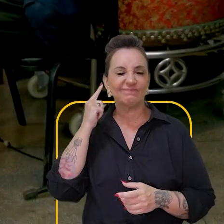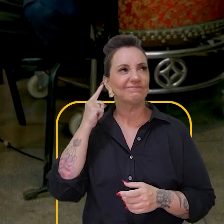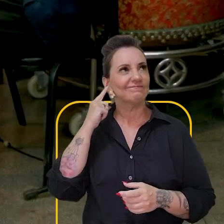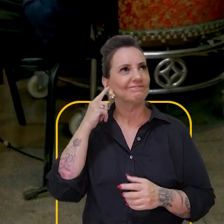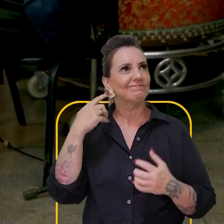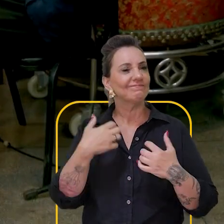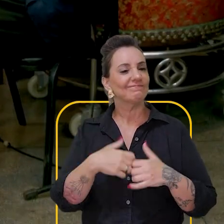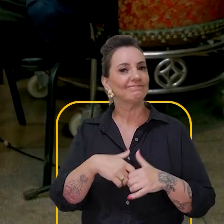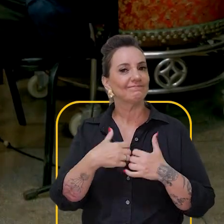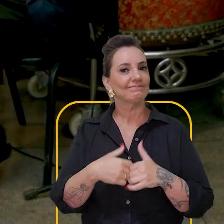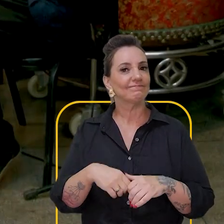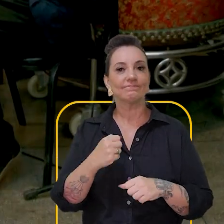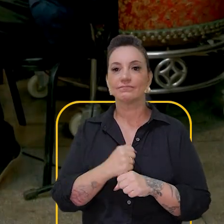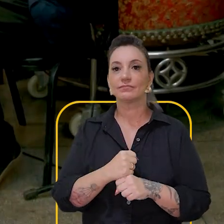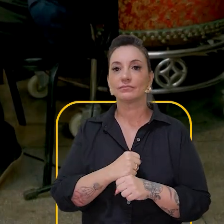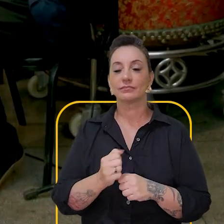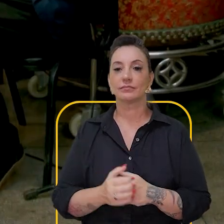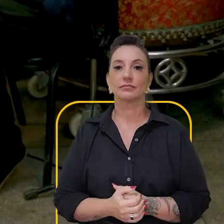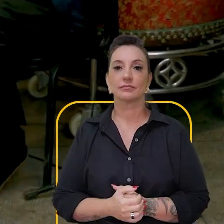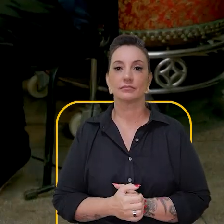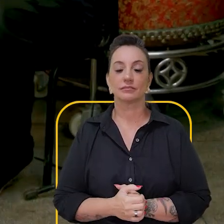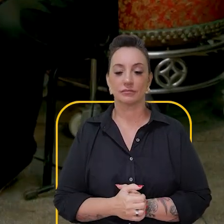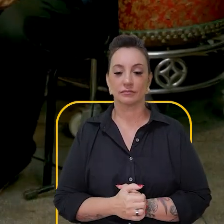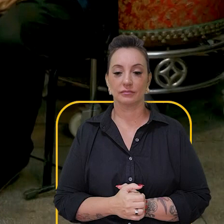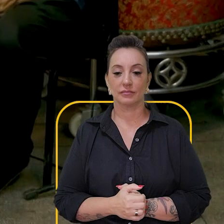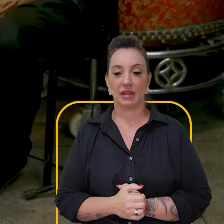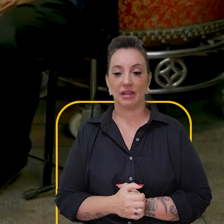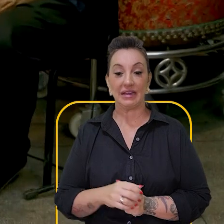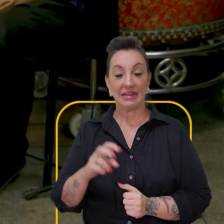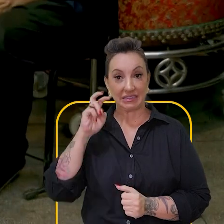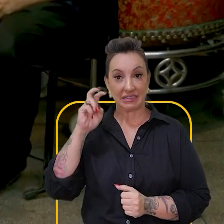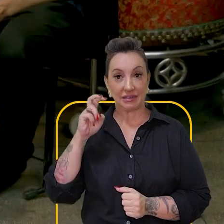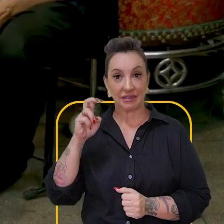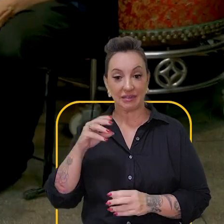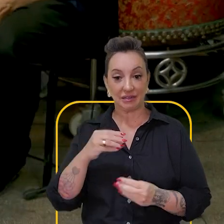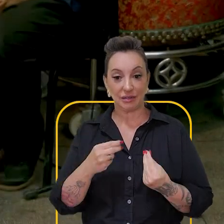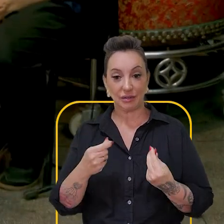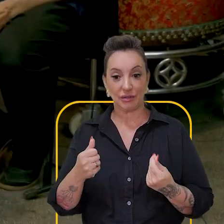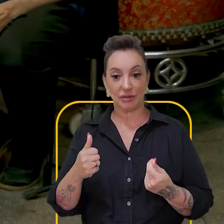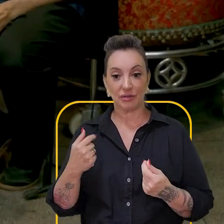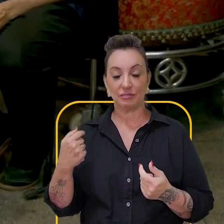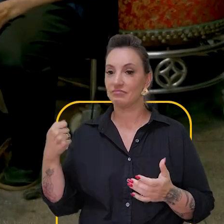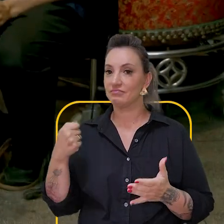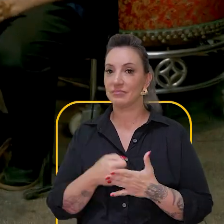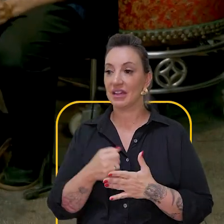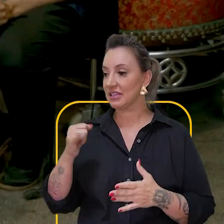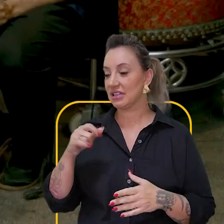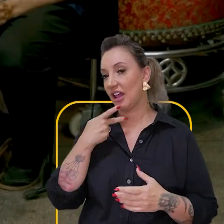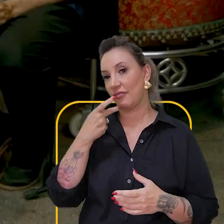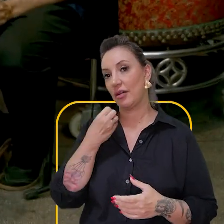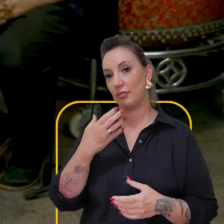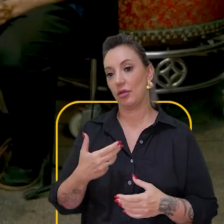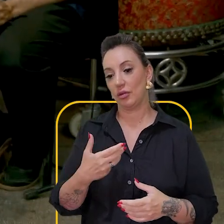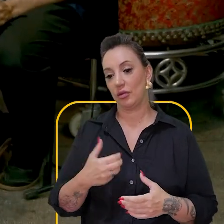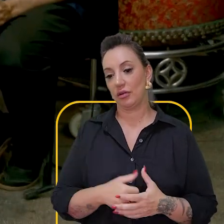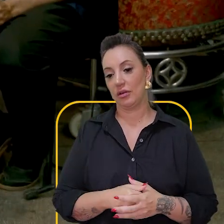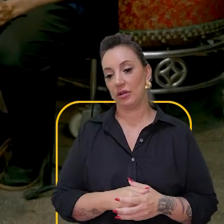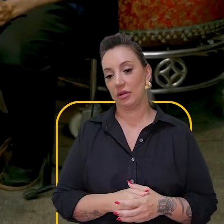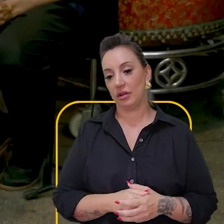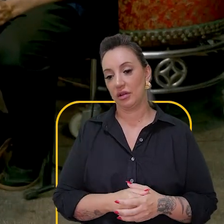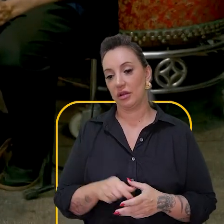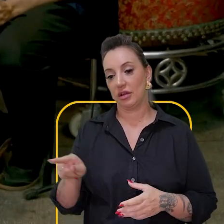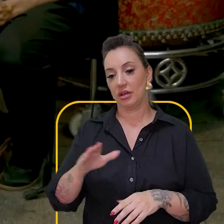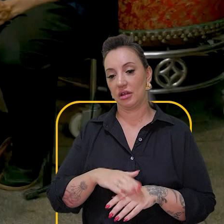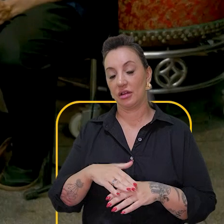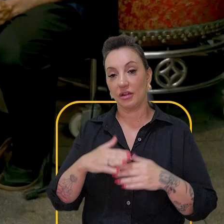essa falou não você não precisa falar que o Mestre é bom a hora que você fizer na minha frente eu vou saber se o mestre é bom ou não Ou seja de de